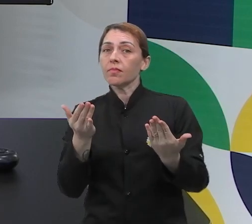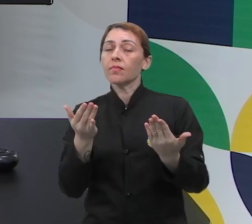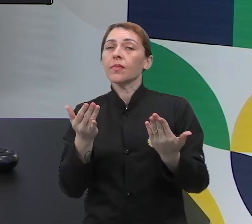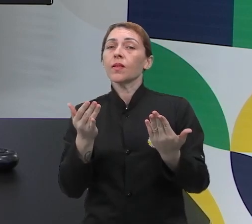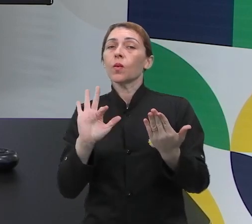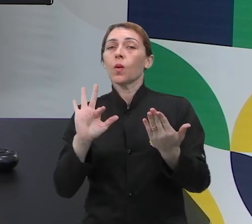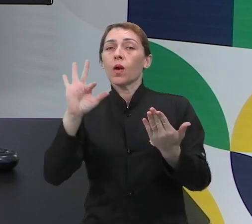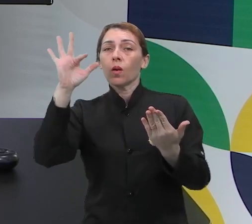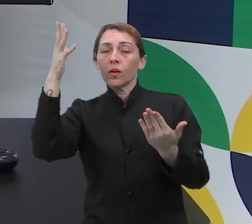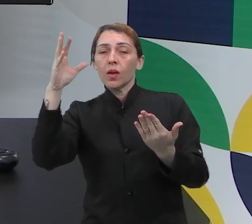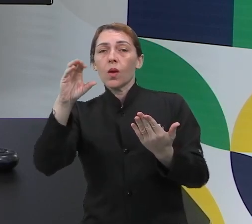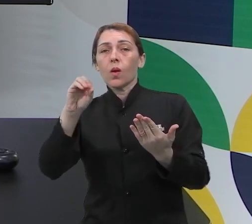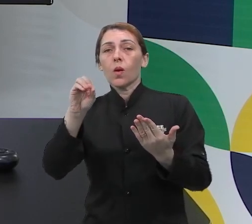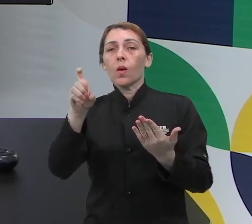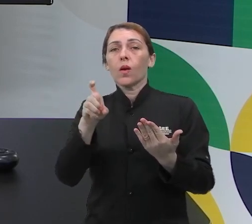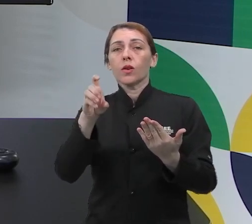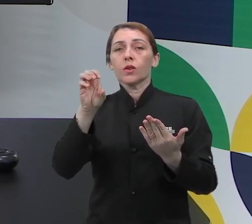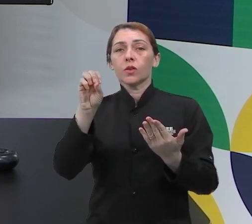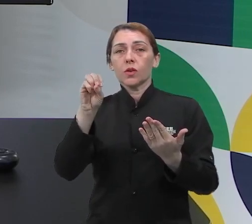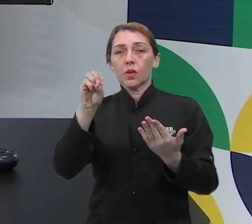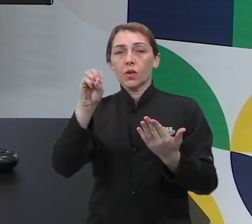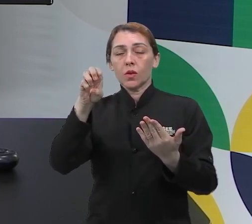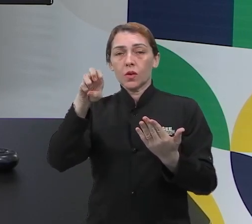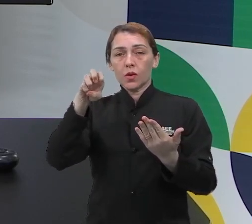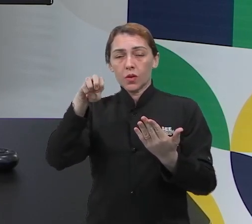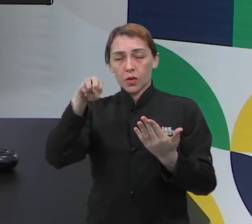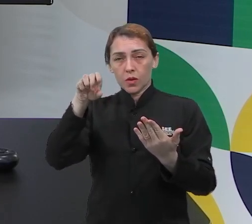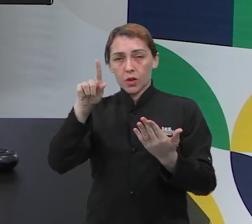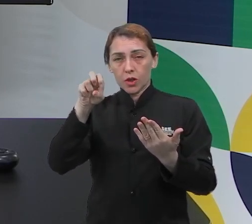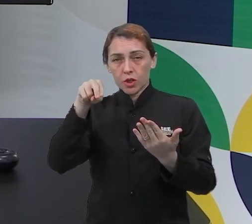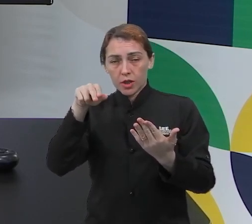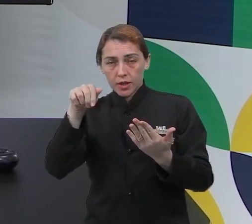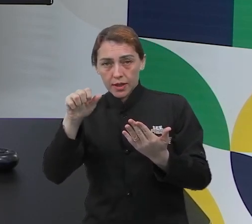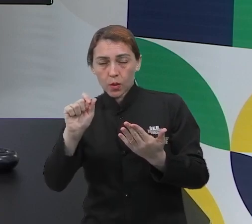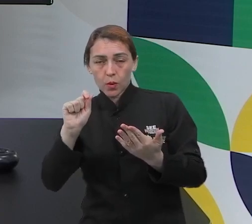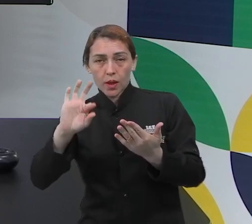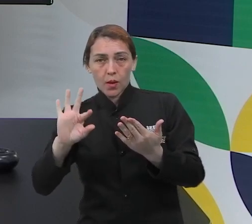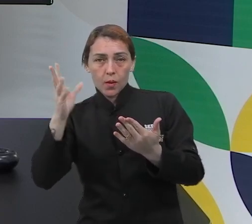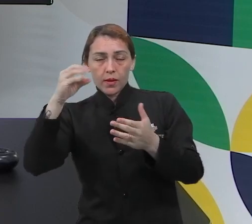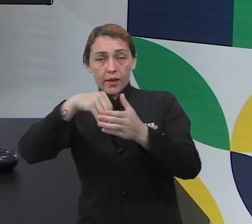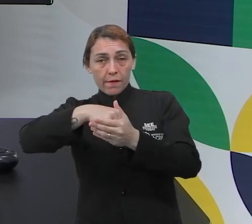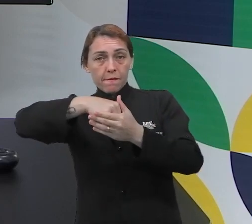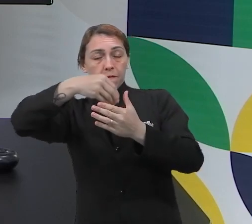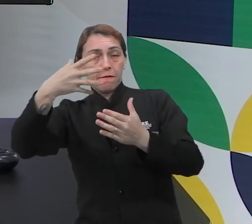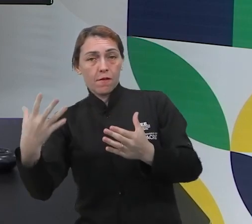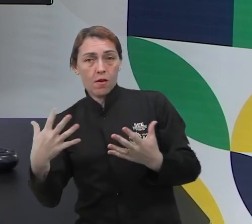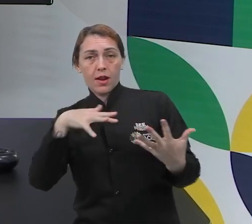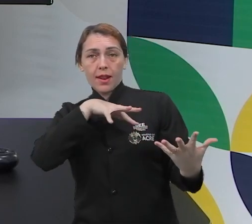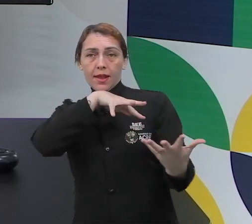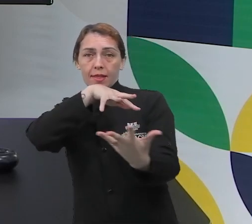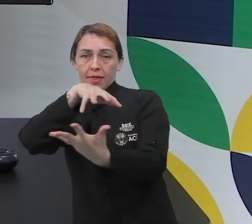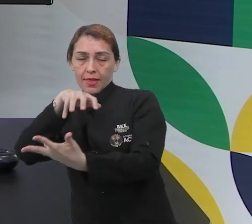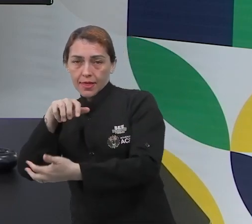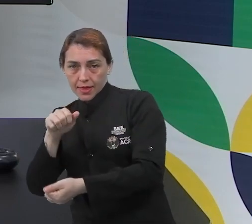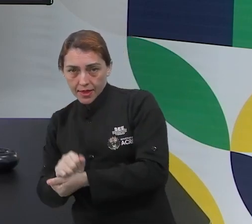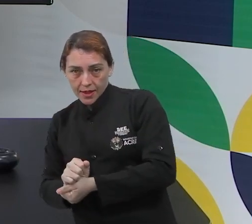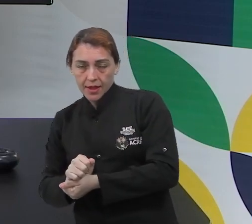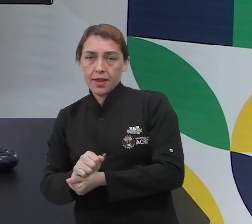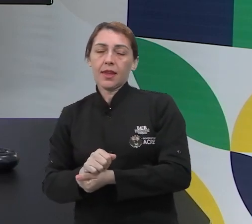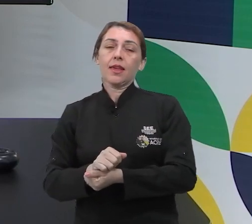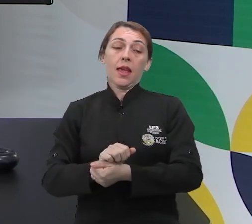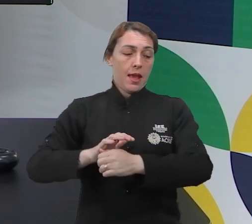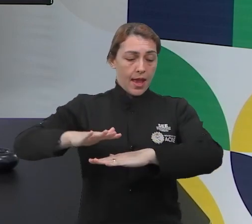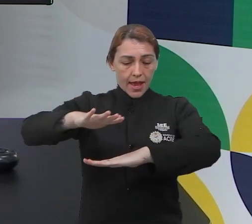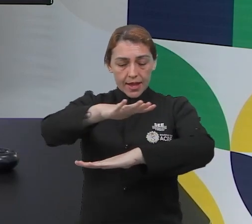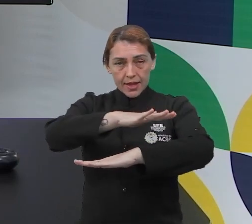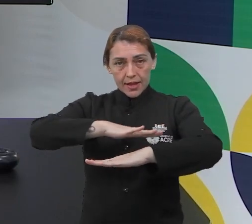atividades exógenas, que é o quê? O intemperismo, né? O que acontece aqui fora, exógeno, o que está fora, né? As ações que estão ali na